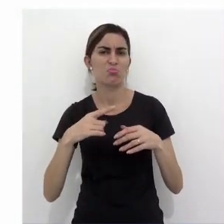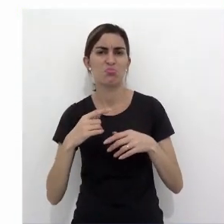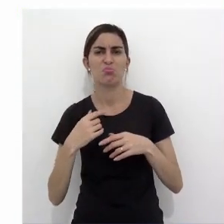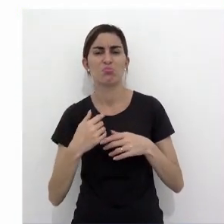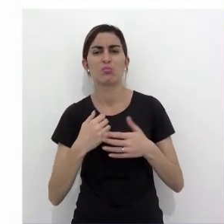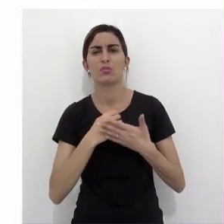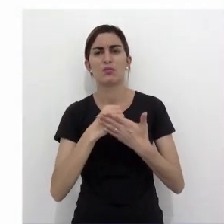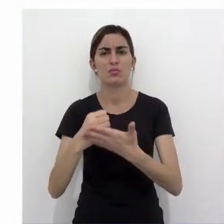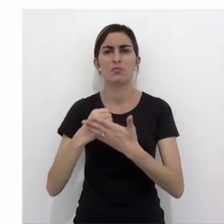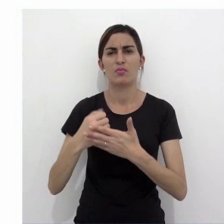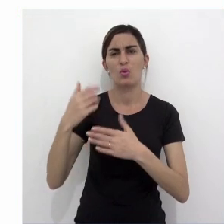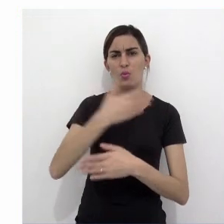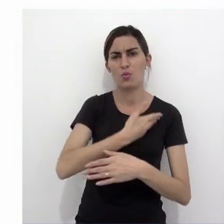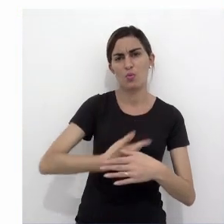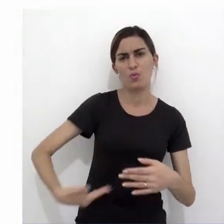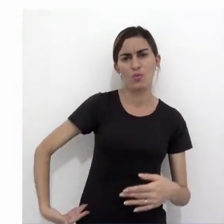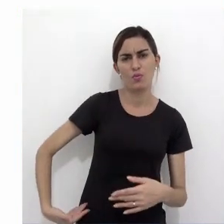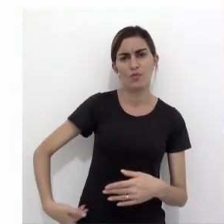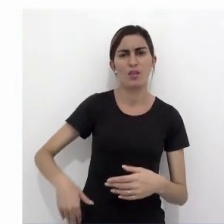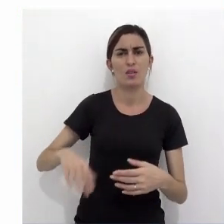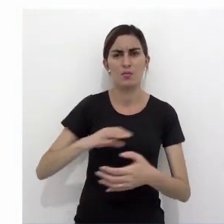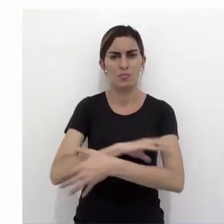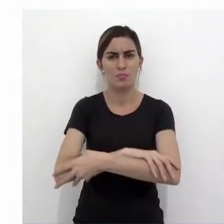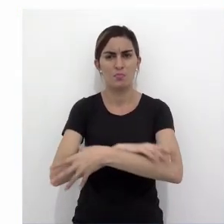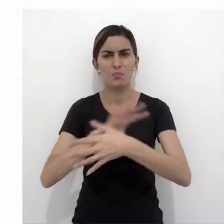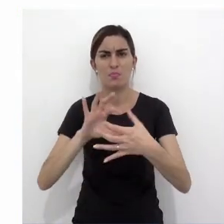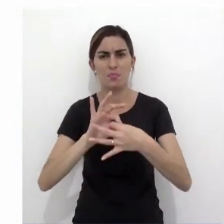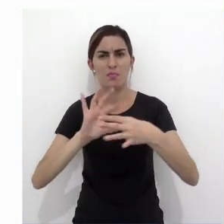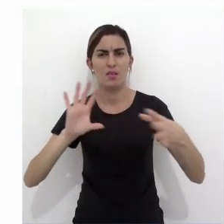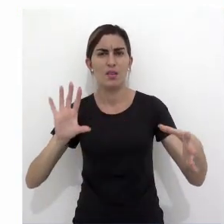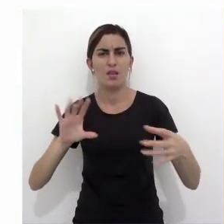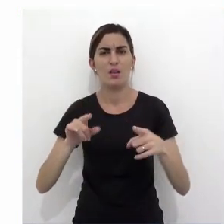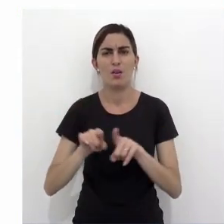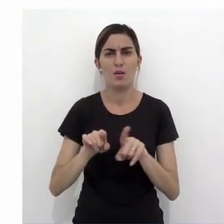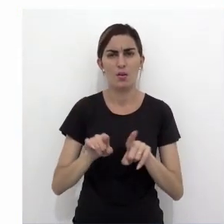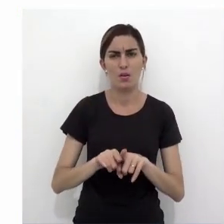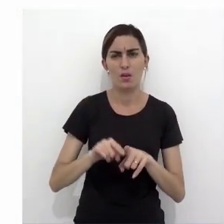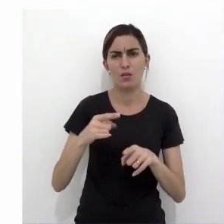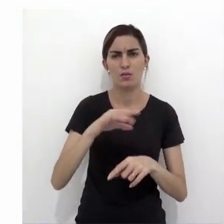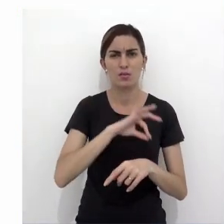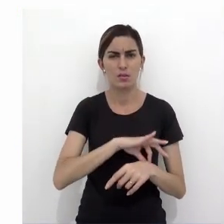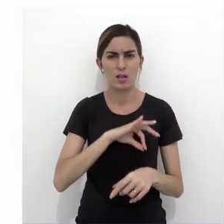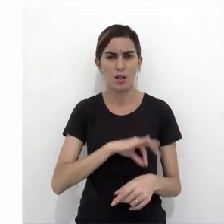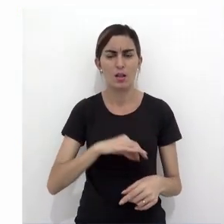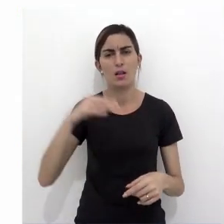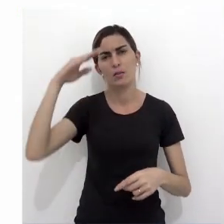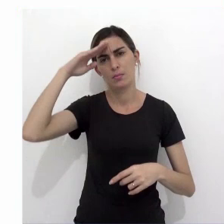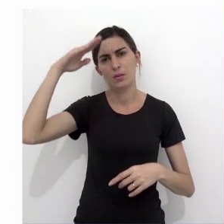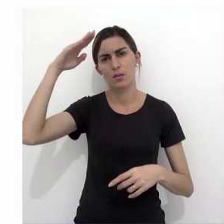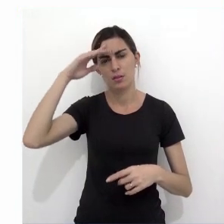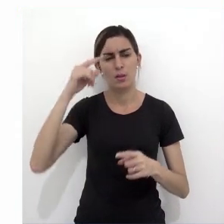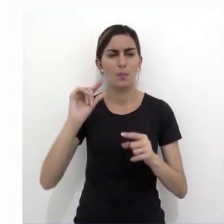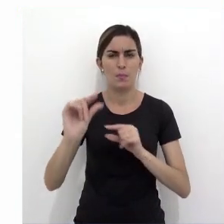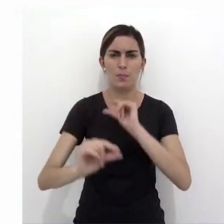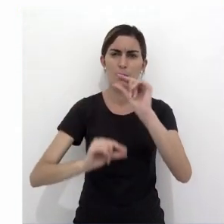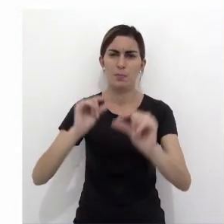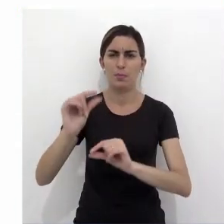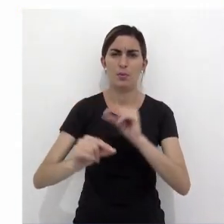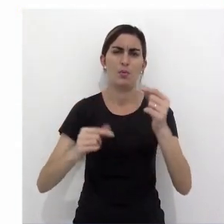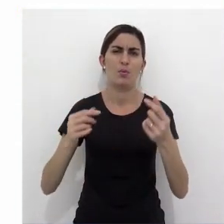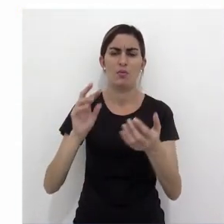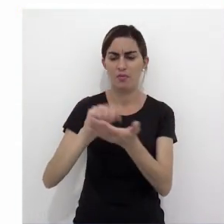pelo governo através dos baixos soldos. Soldos são salários dos militares. Pouco aparelhamento